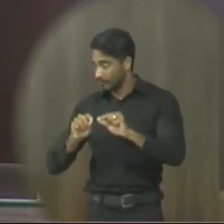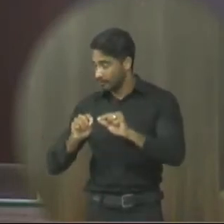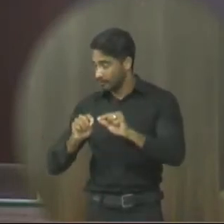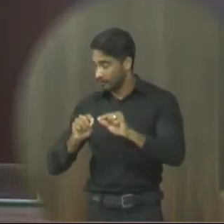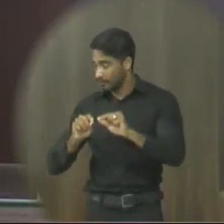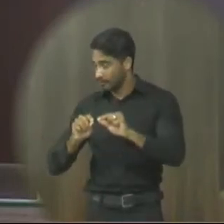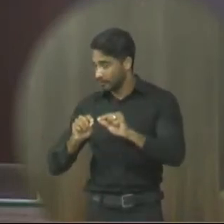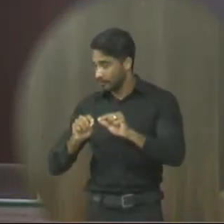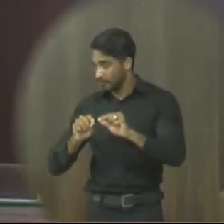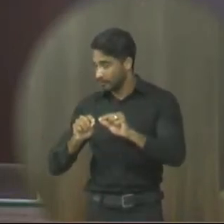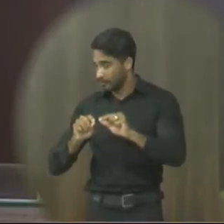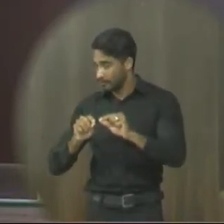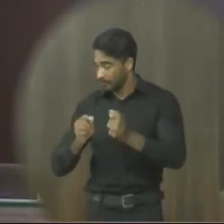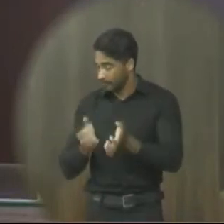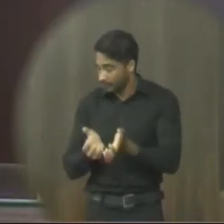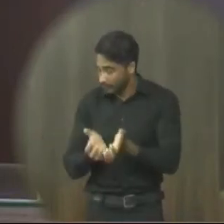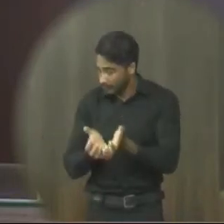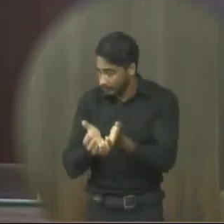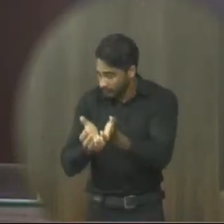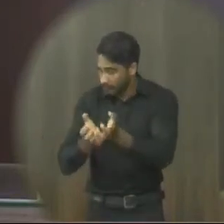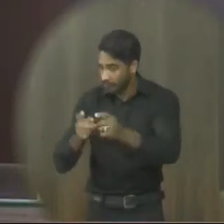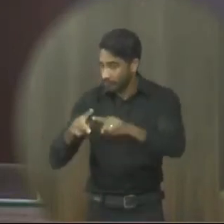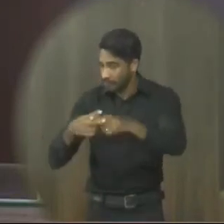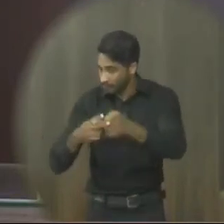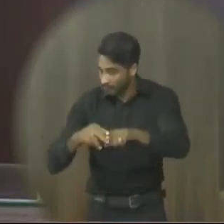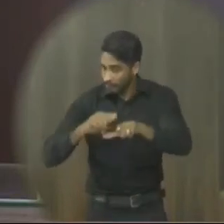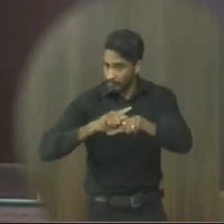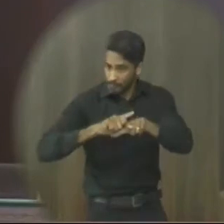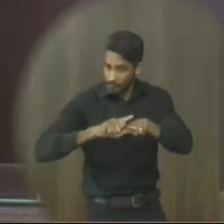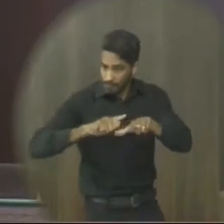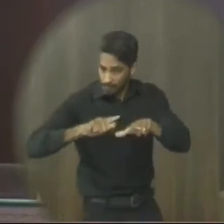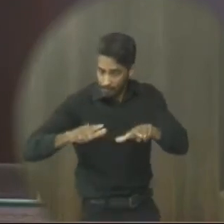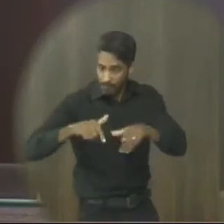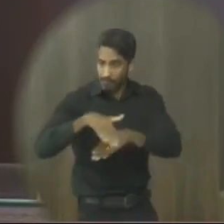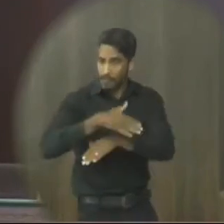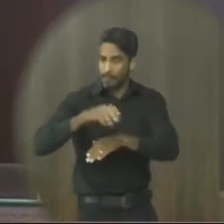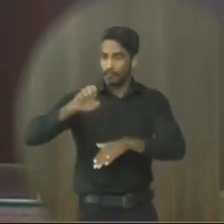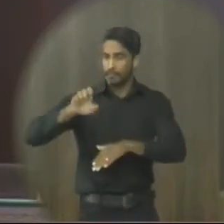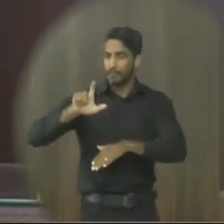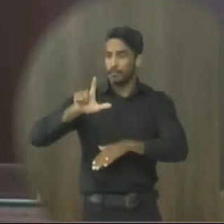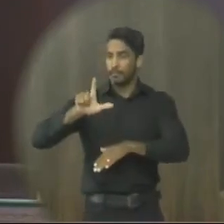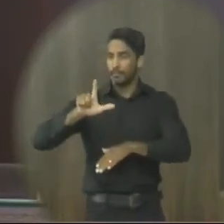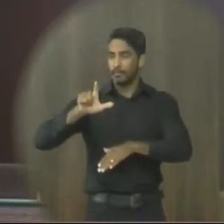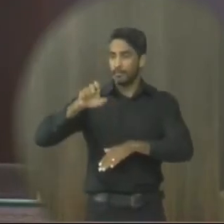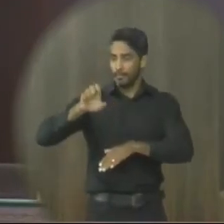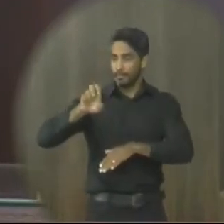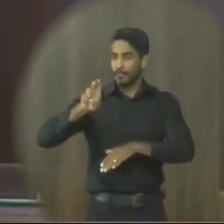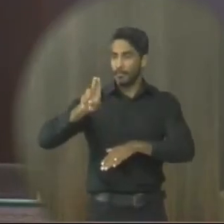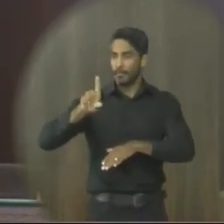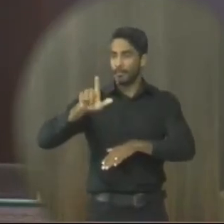viabilize a pavimentação asfalto e o calçamento na rua Eulina